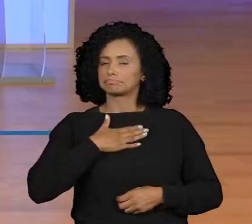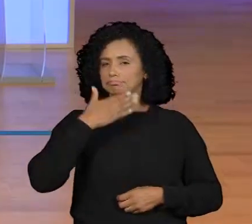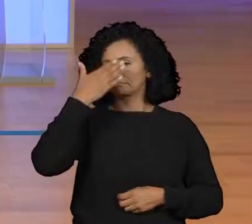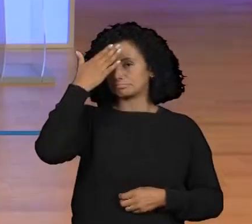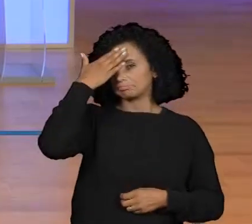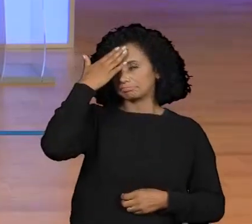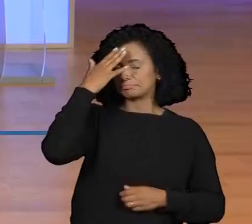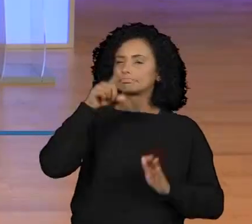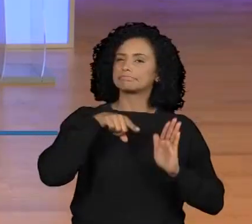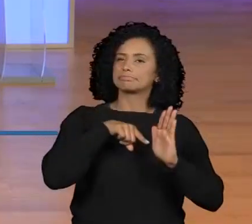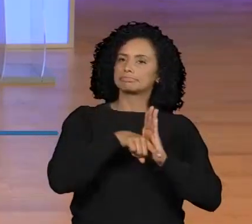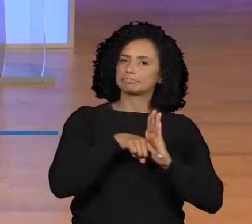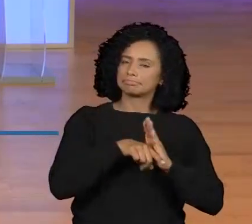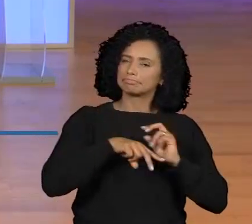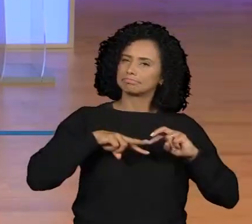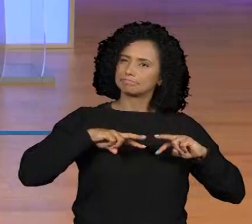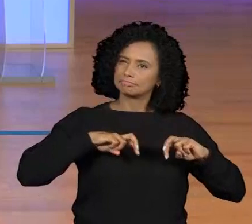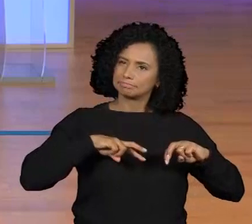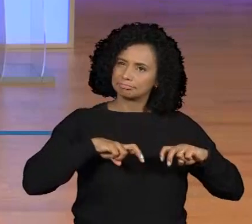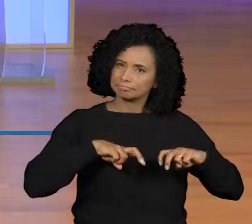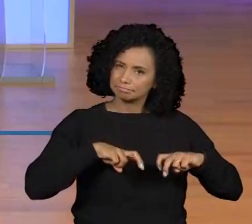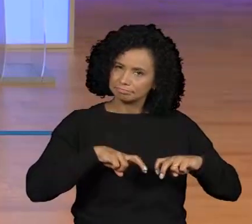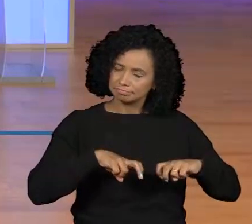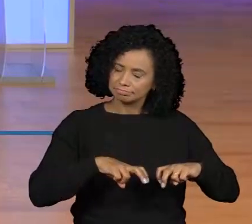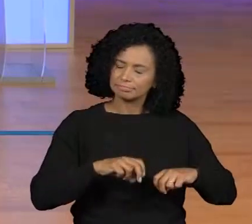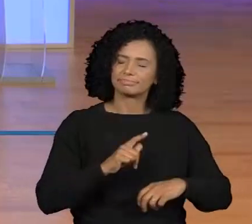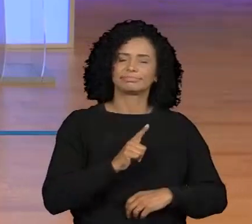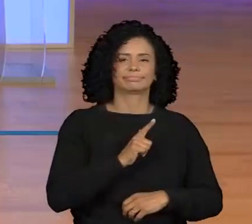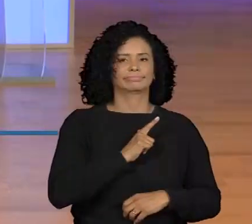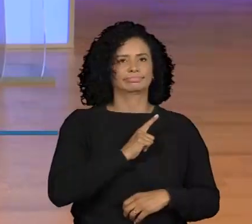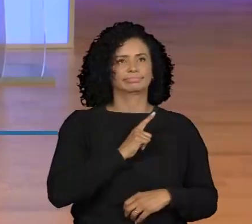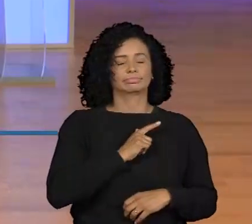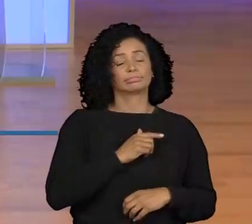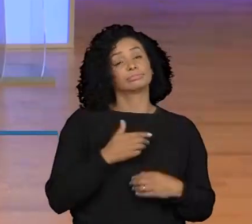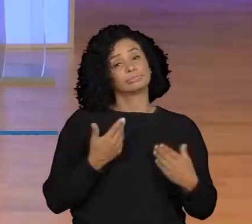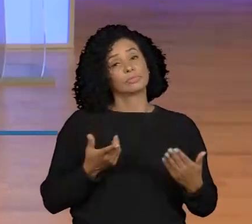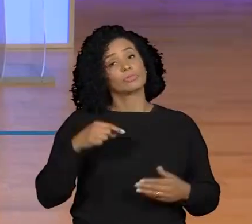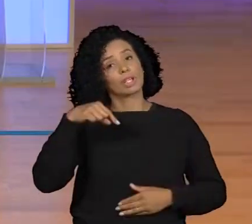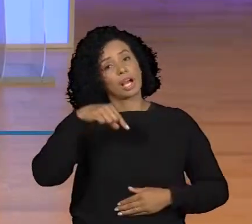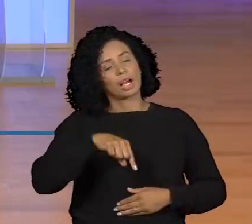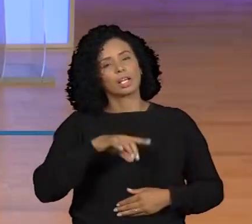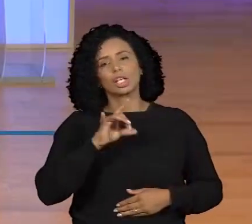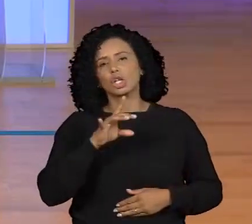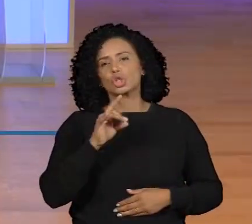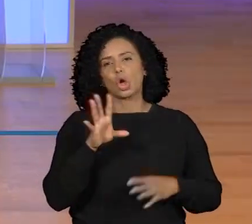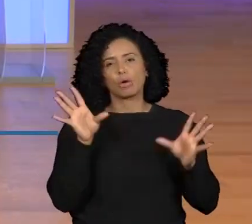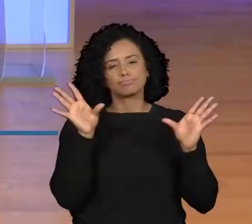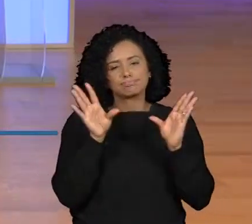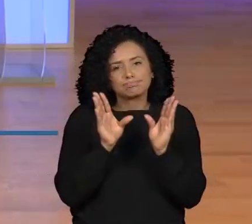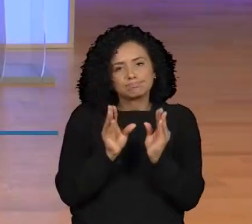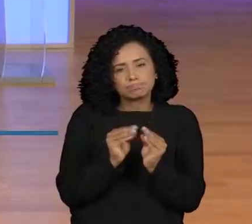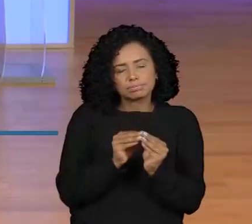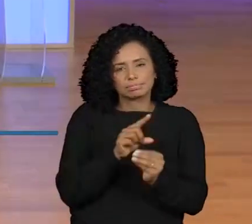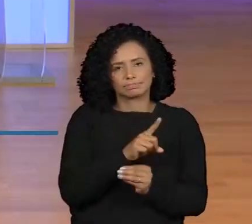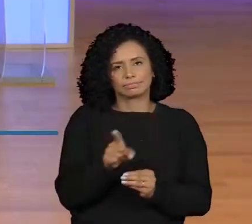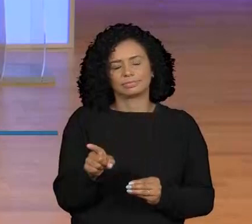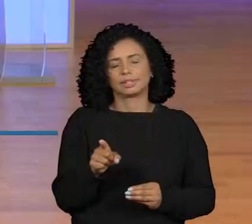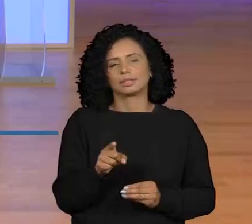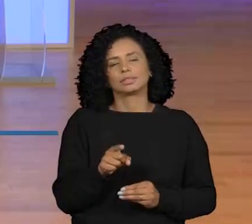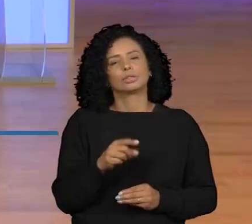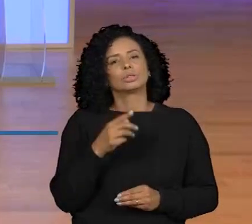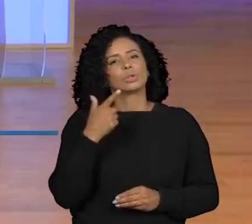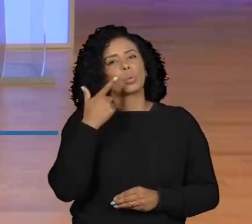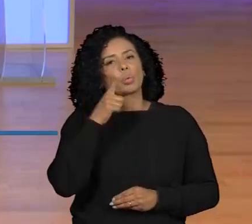aprofundar mais tem outros critérios outro elemento se a ser usados aqui então a gente tá fazendo um resumo para a gente entender o básico